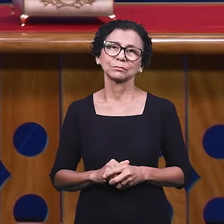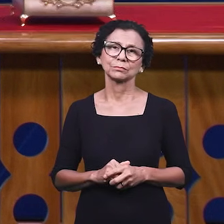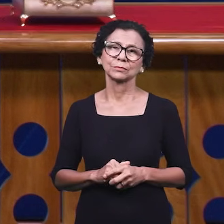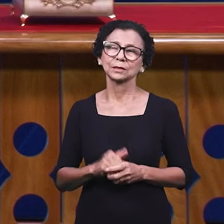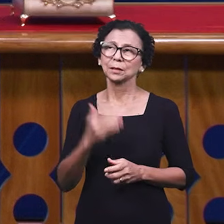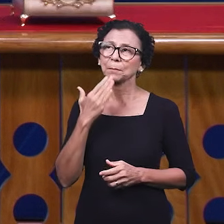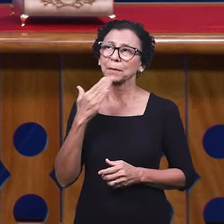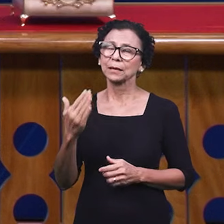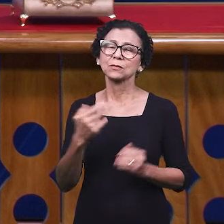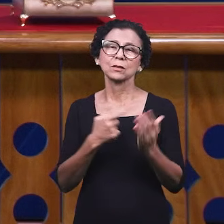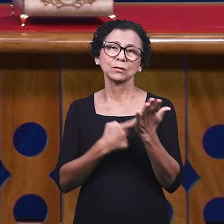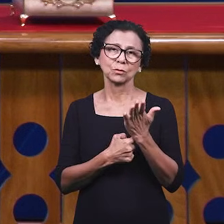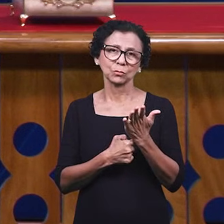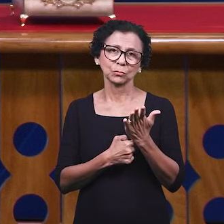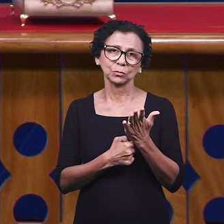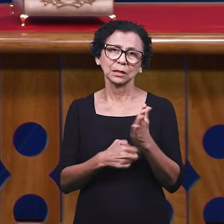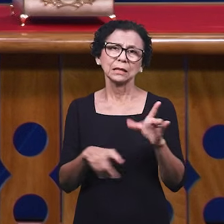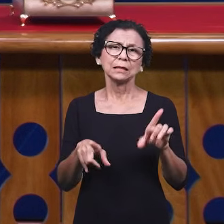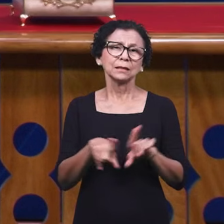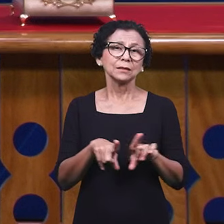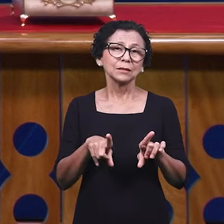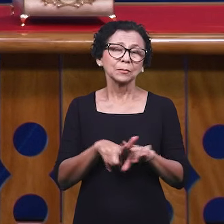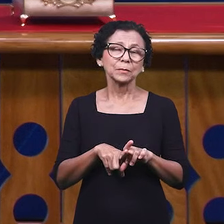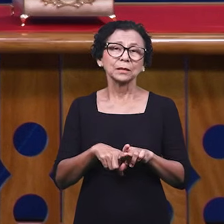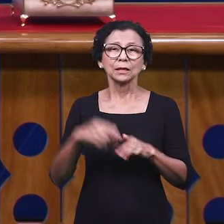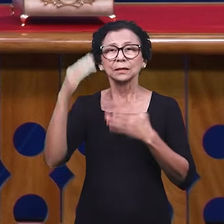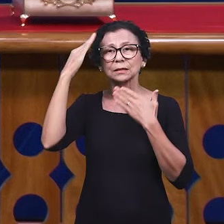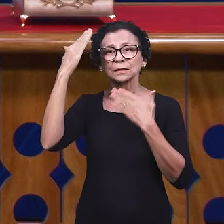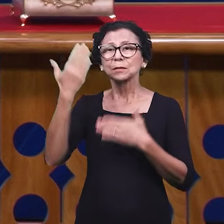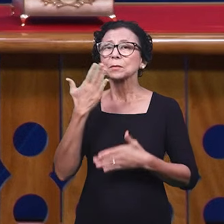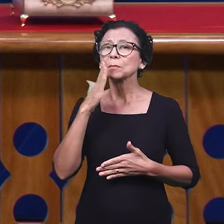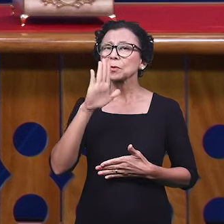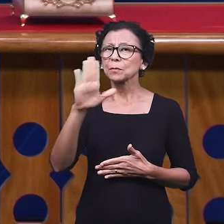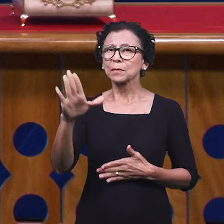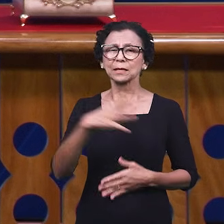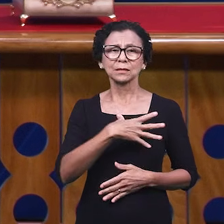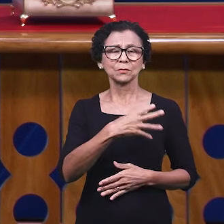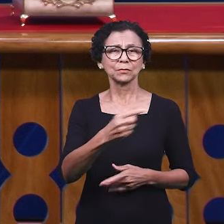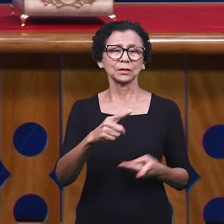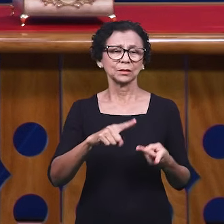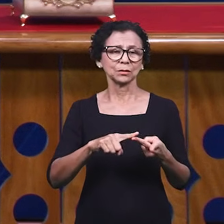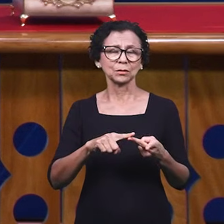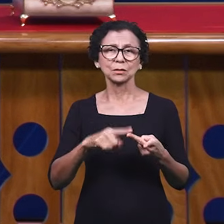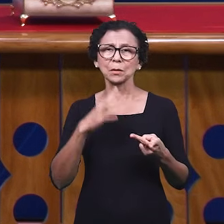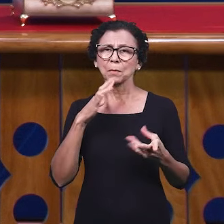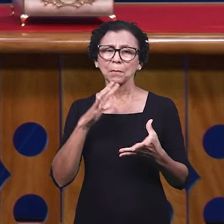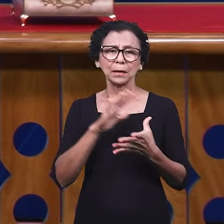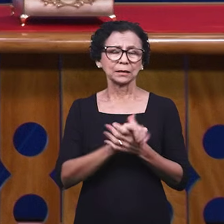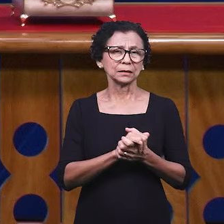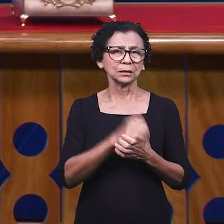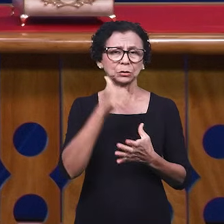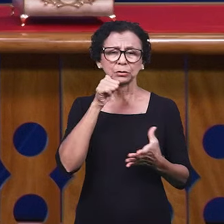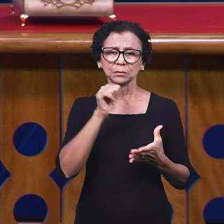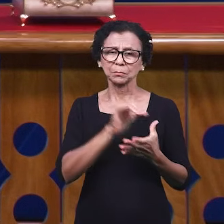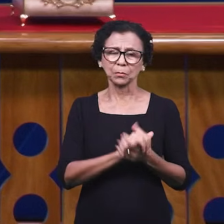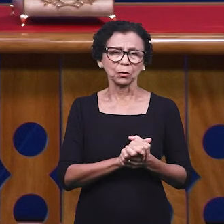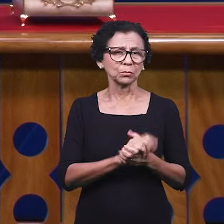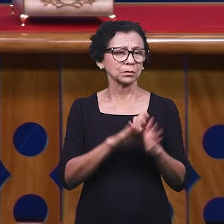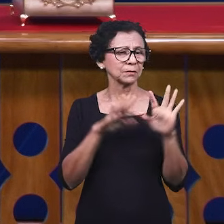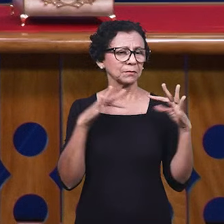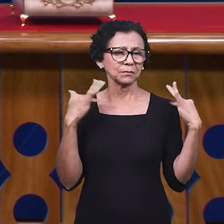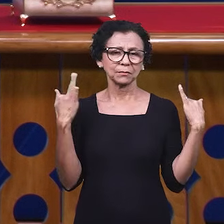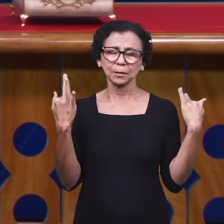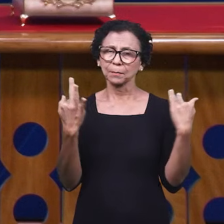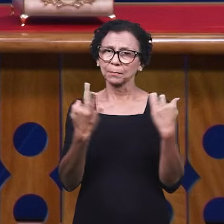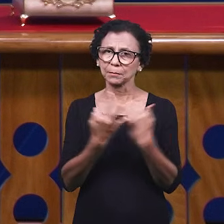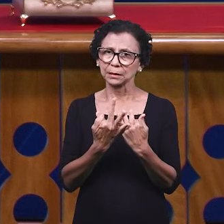vimos, pelas promessas que há sobre os nossos filhos, Senhor, sobre os companheiros, sobre as famílias,